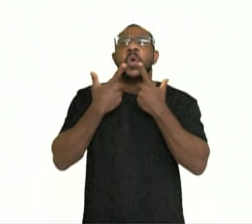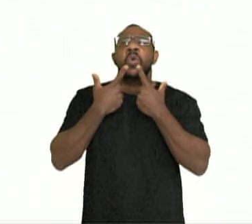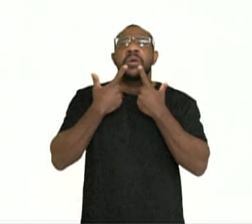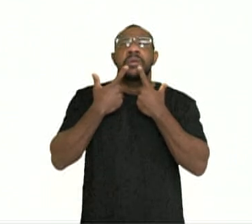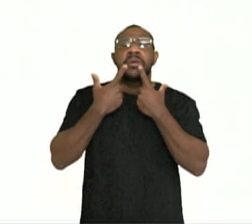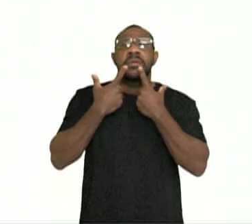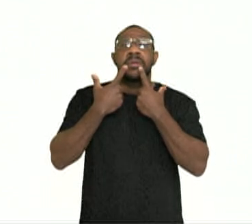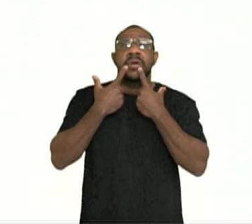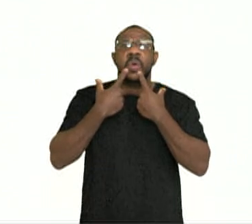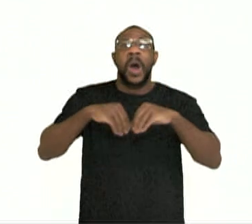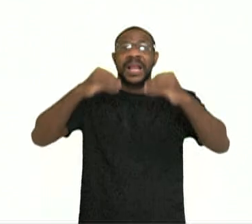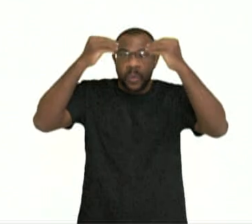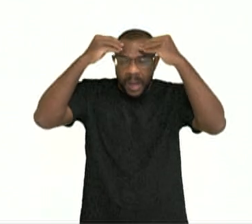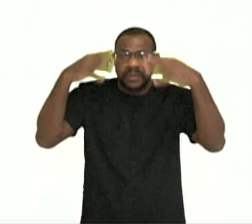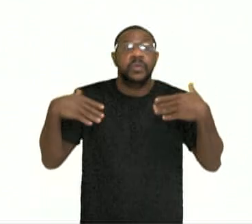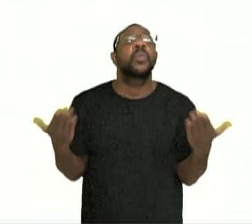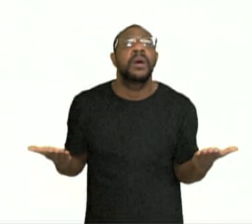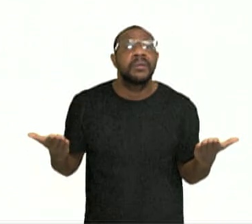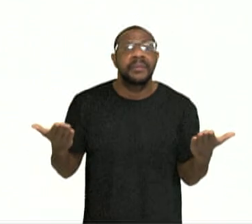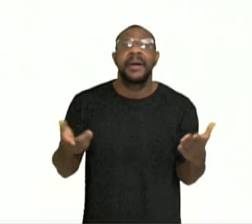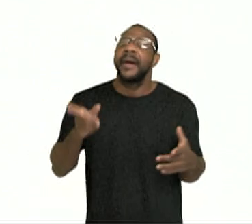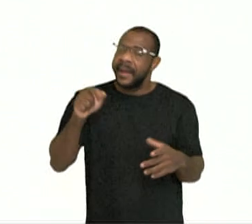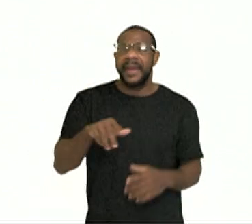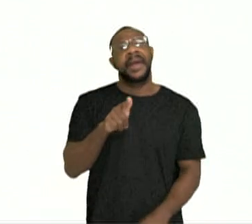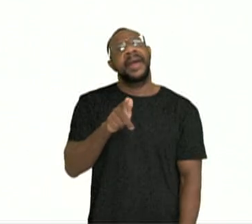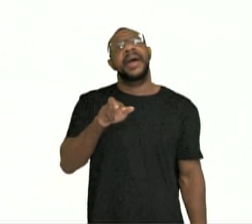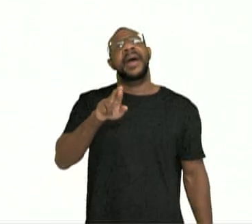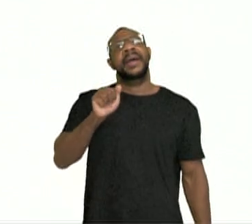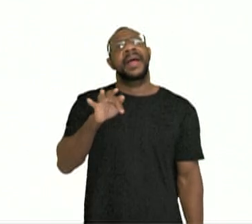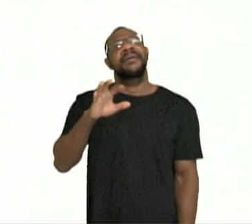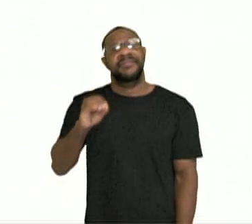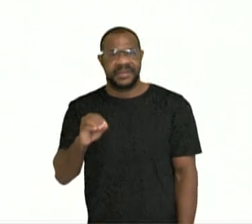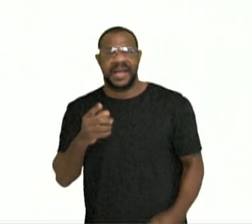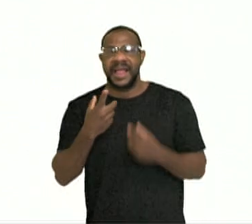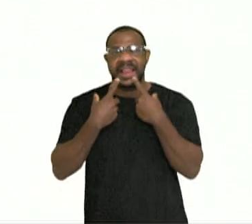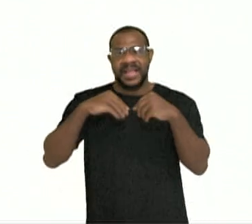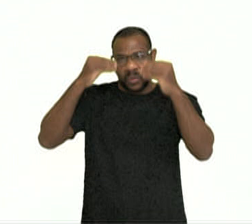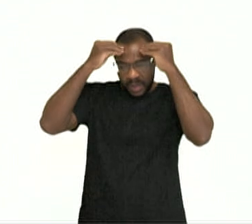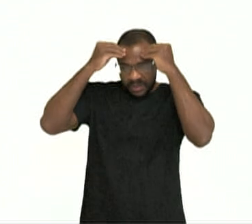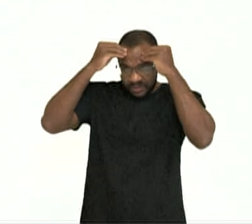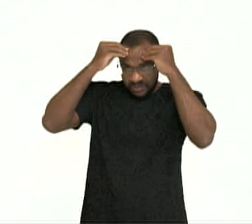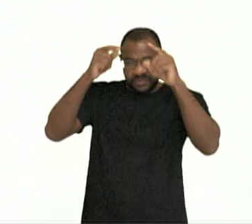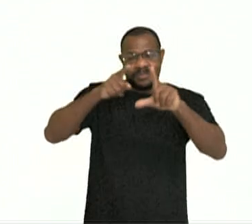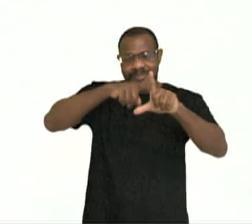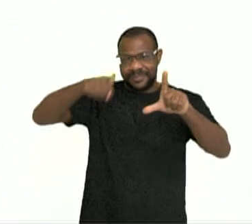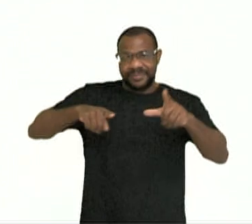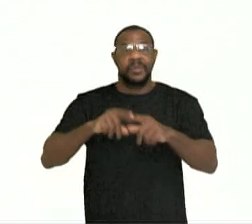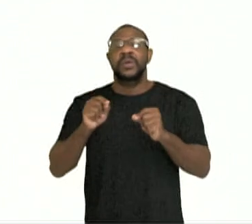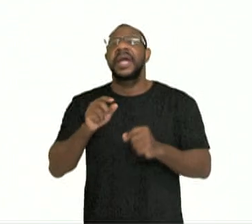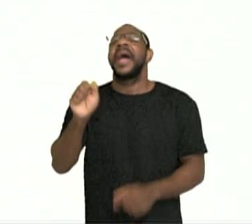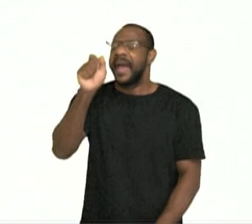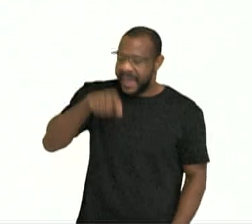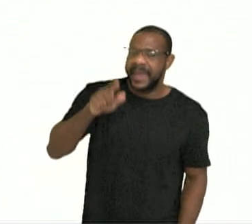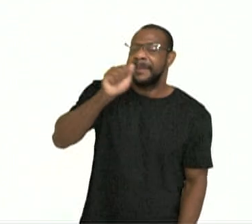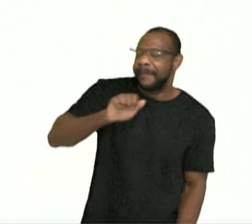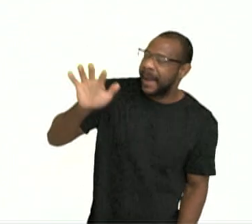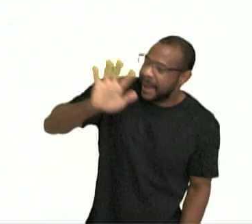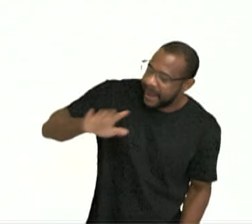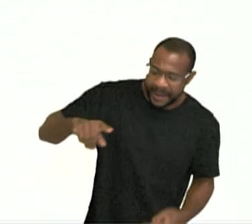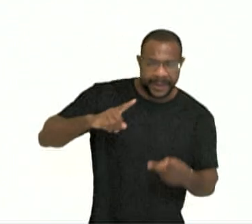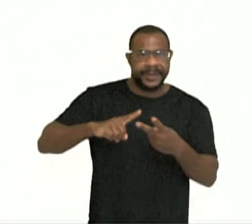utiliza a linguagem gráfica. O que é a linguagem gráfica, pessoal? A parte de imagens, né, de